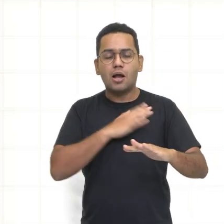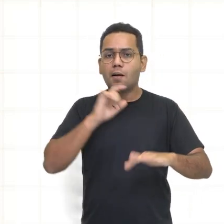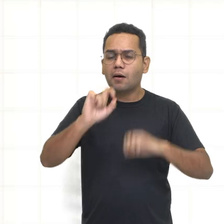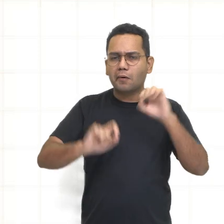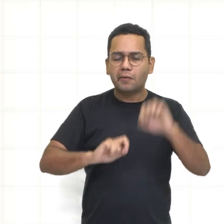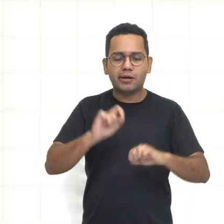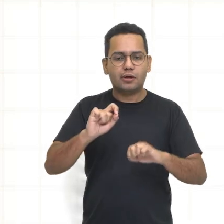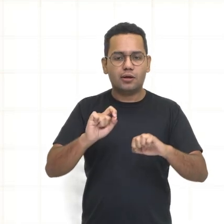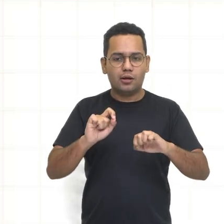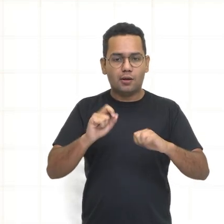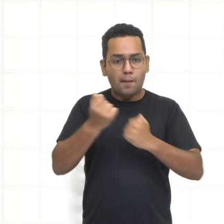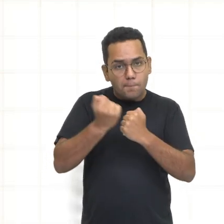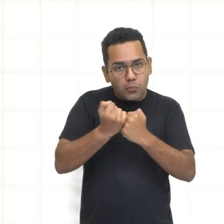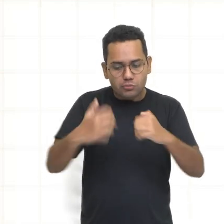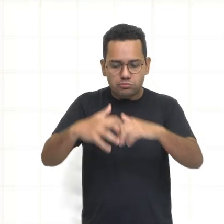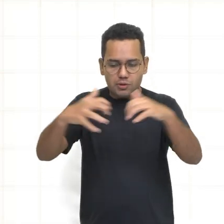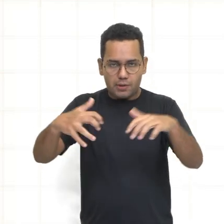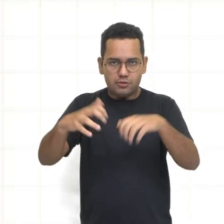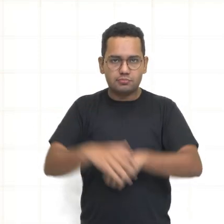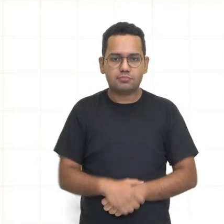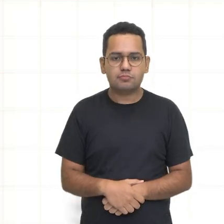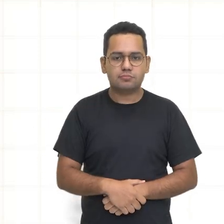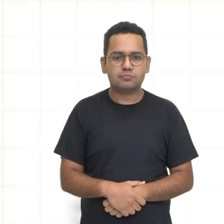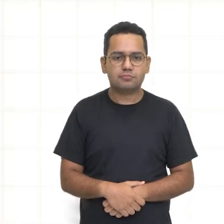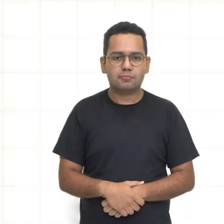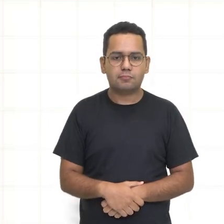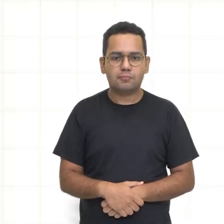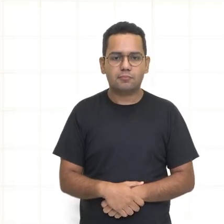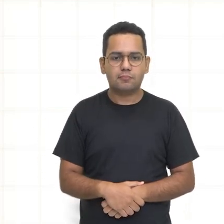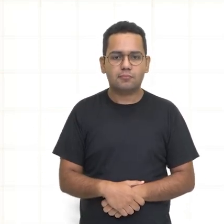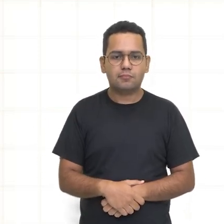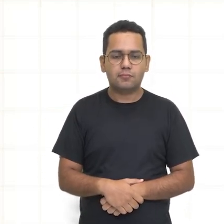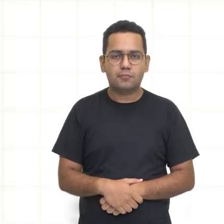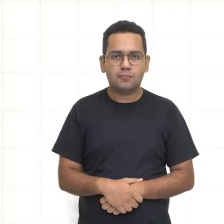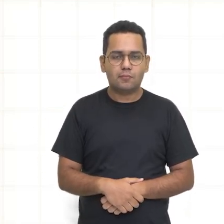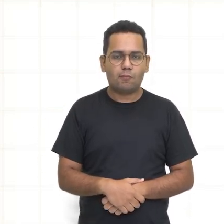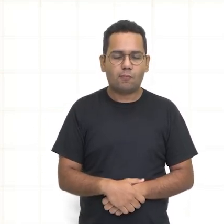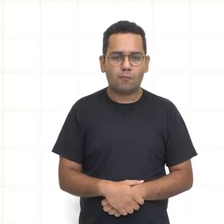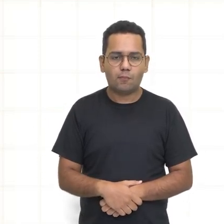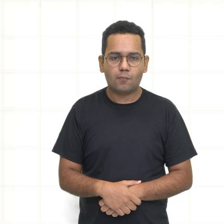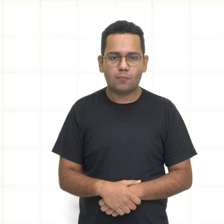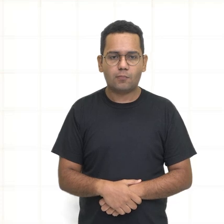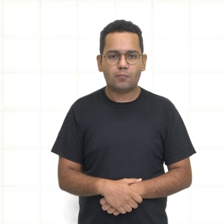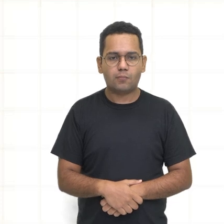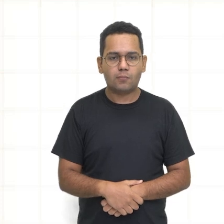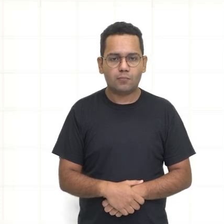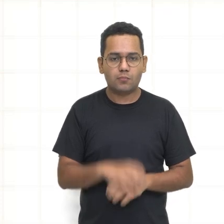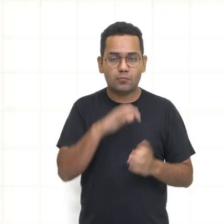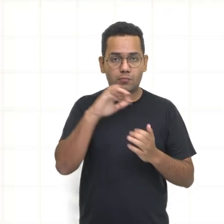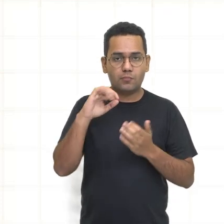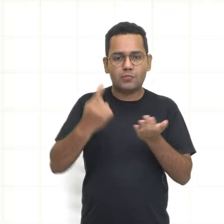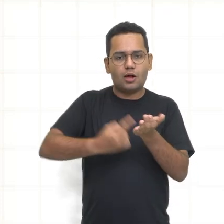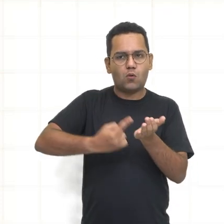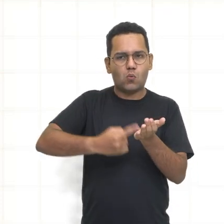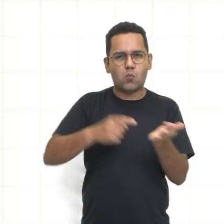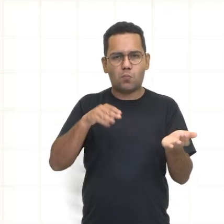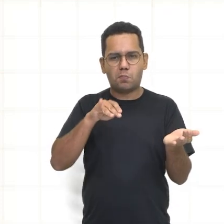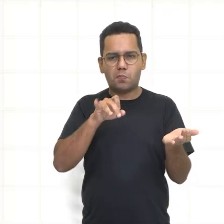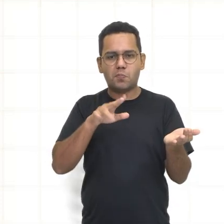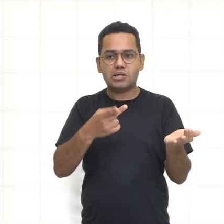aos separatistas, certo? São características da guerra no Donbás, que fica no leste